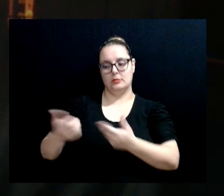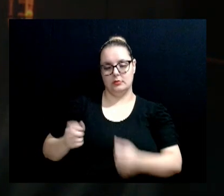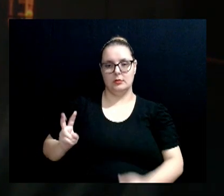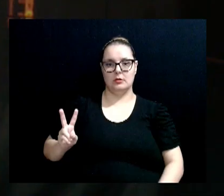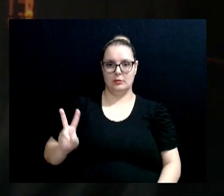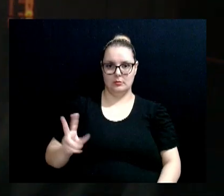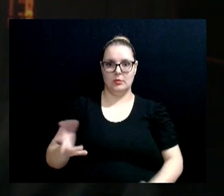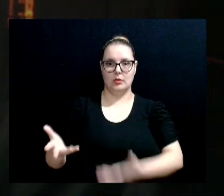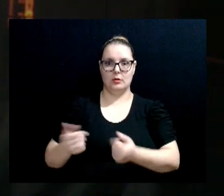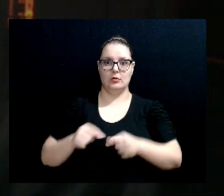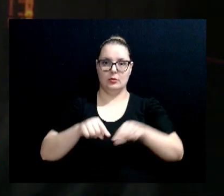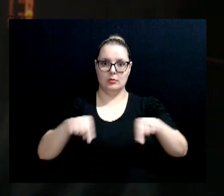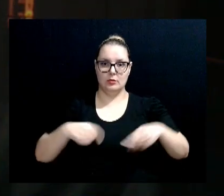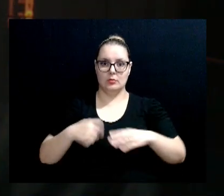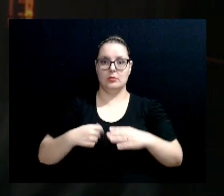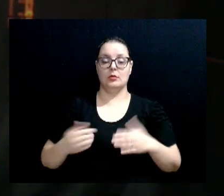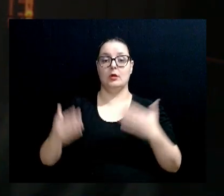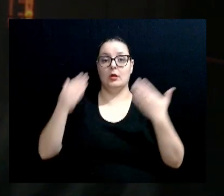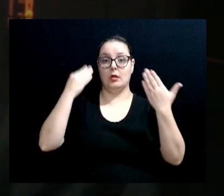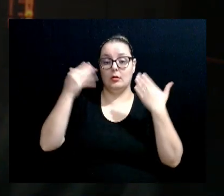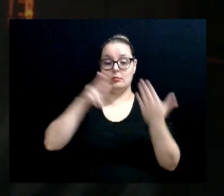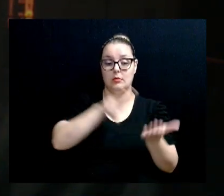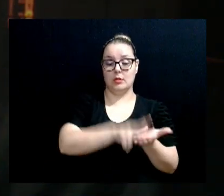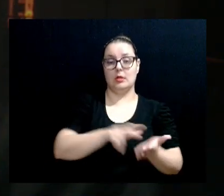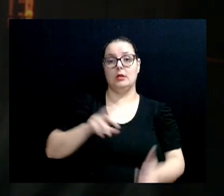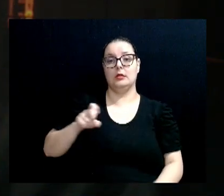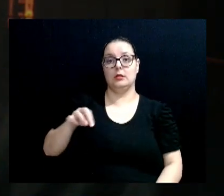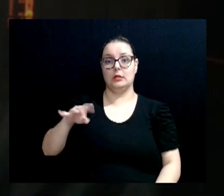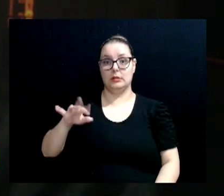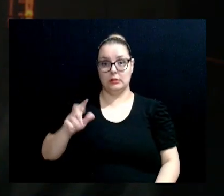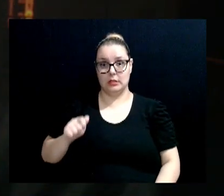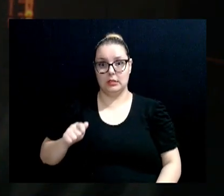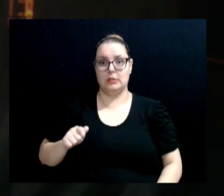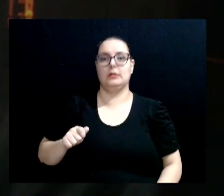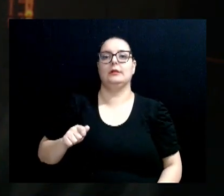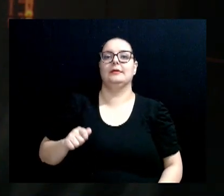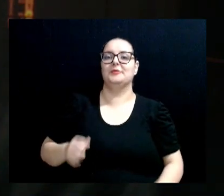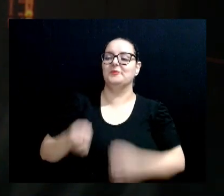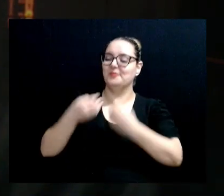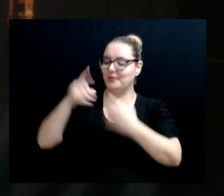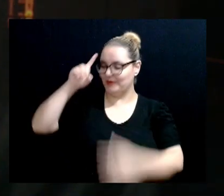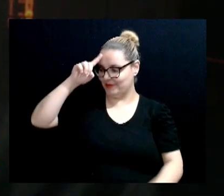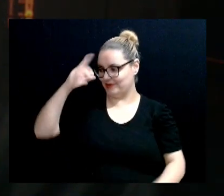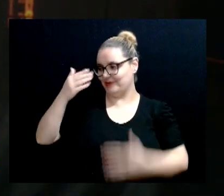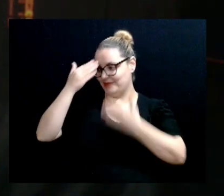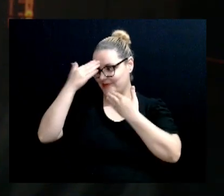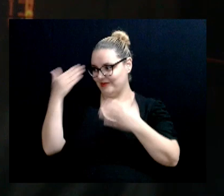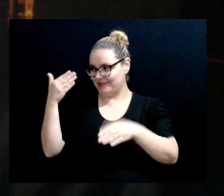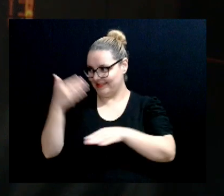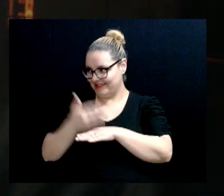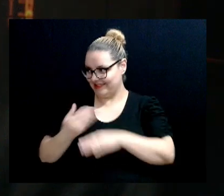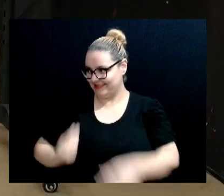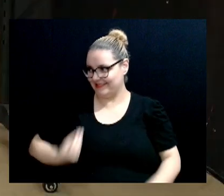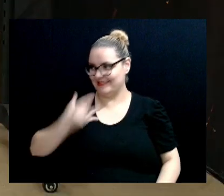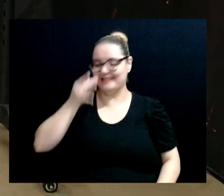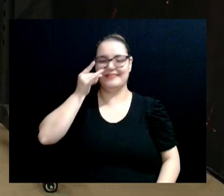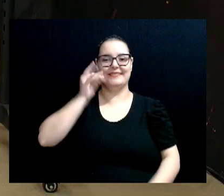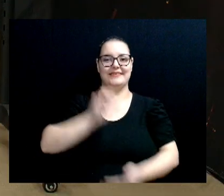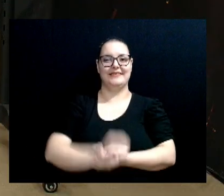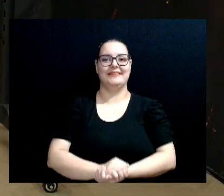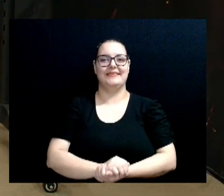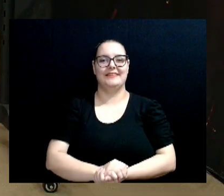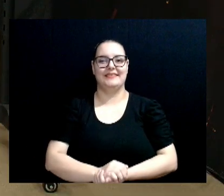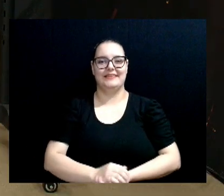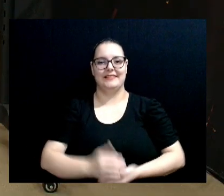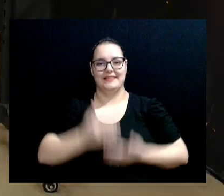a psicanalista clínica Renata Rodrigues. Muito bom dia, obrigada pela sua participação e presença. Obrigada, Rúbia.